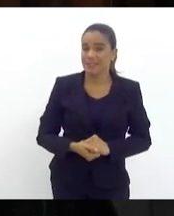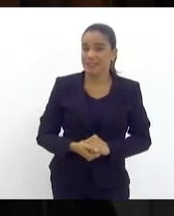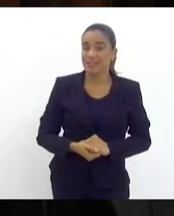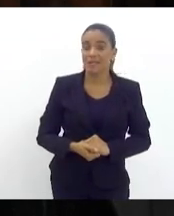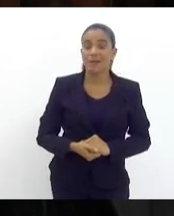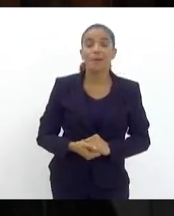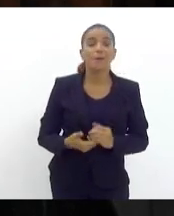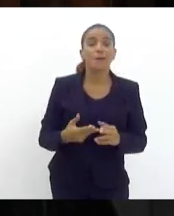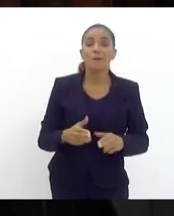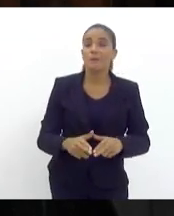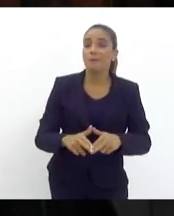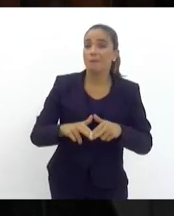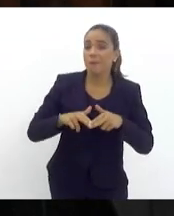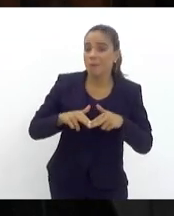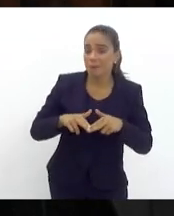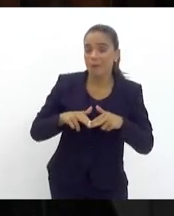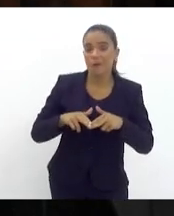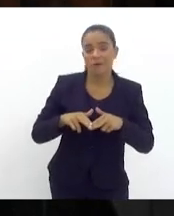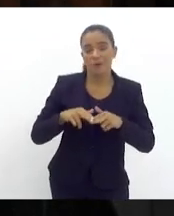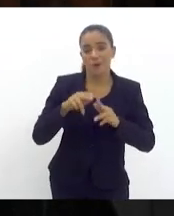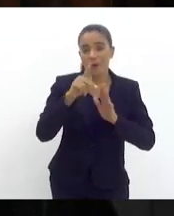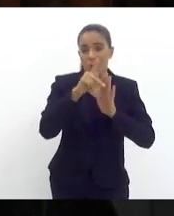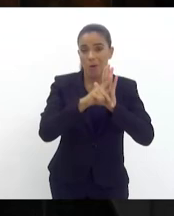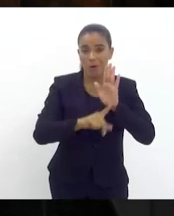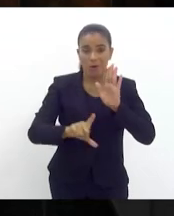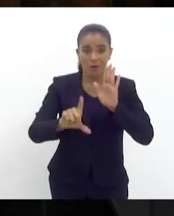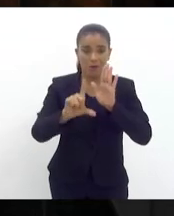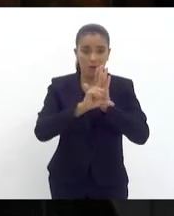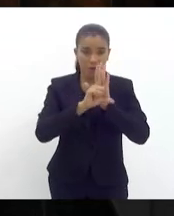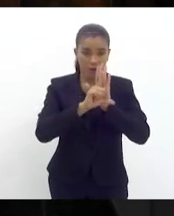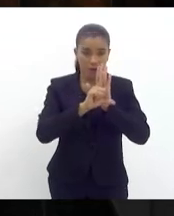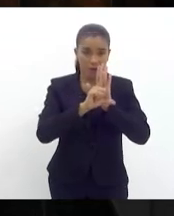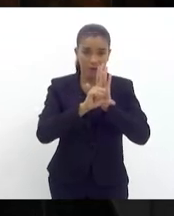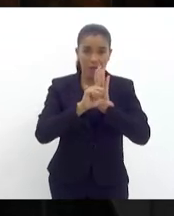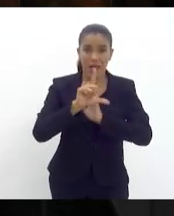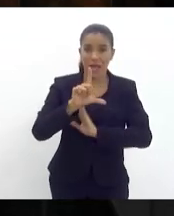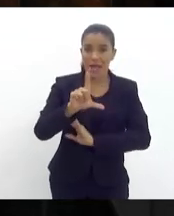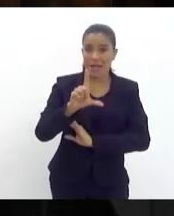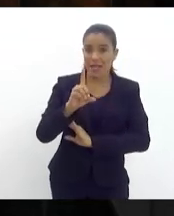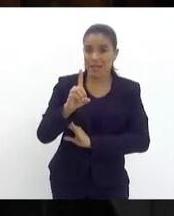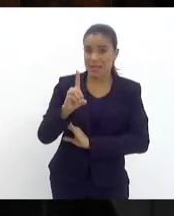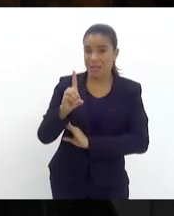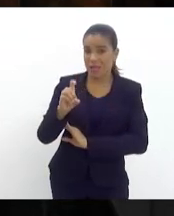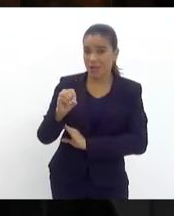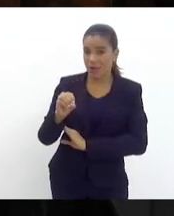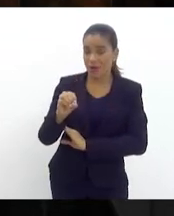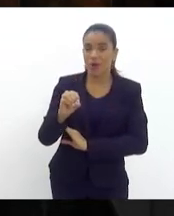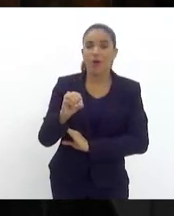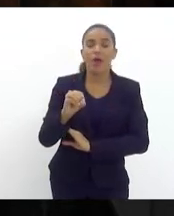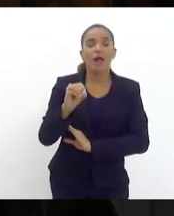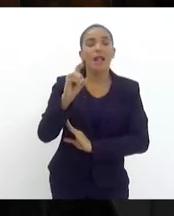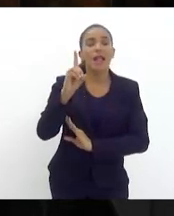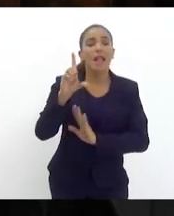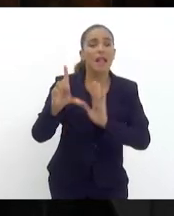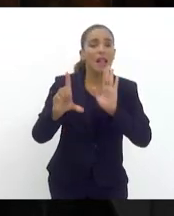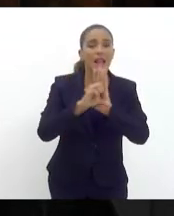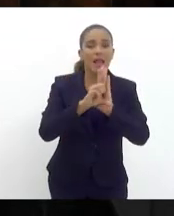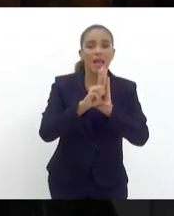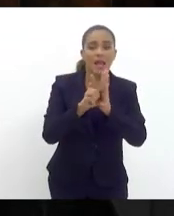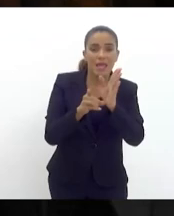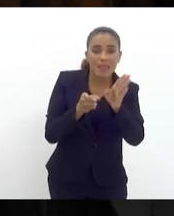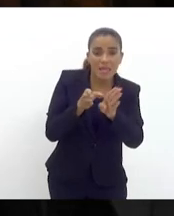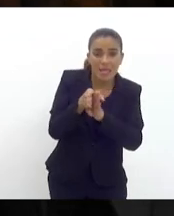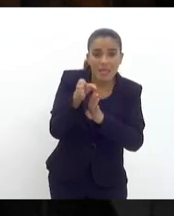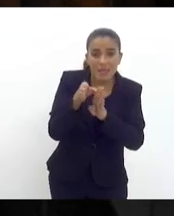pois o projeto de lei da LDO da lei de diretrizes